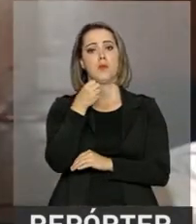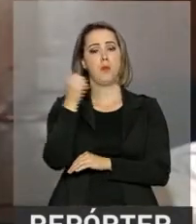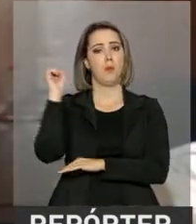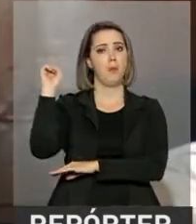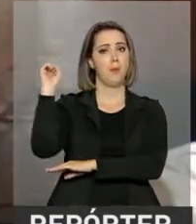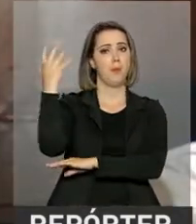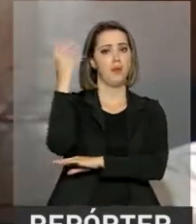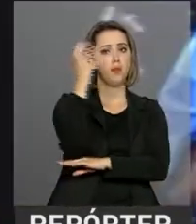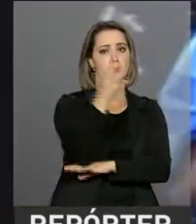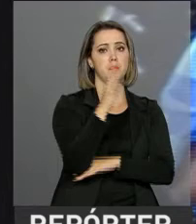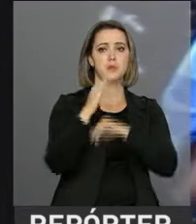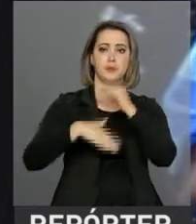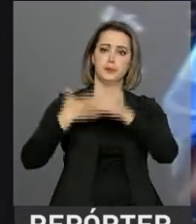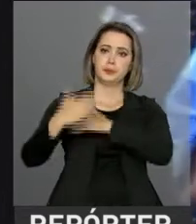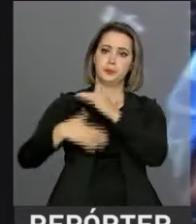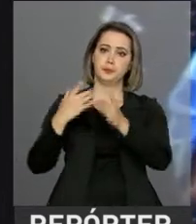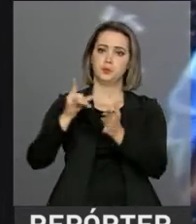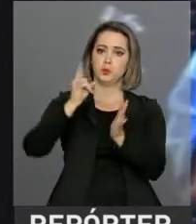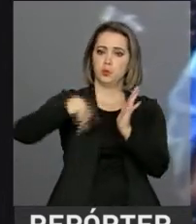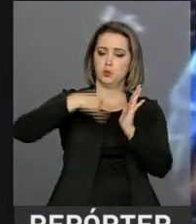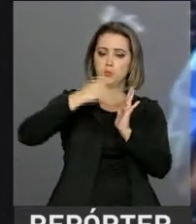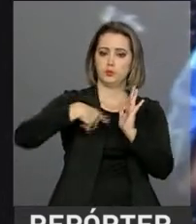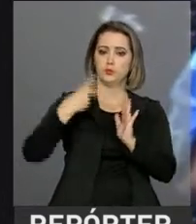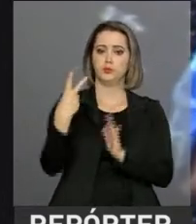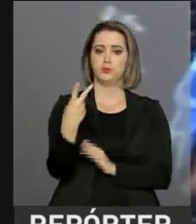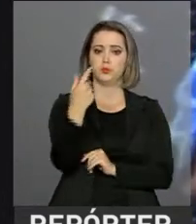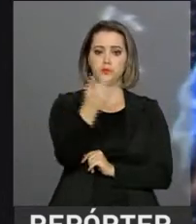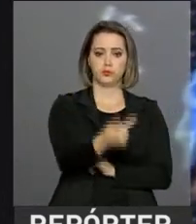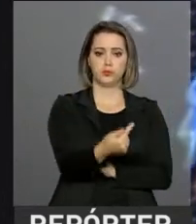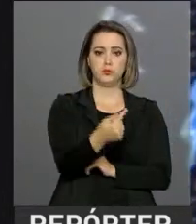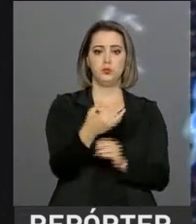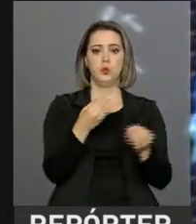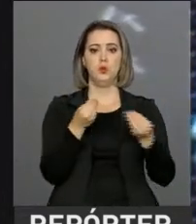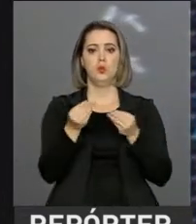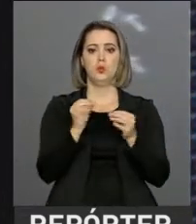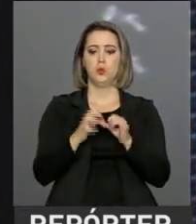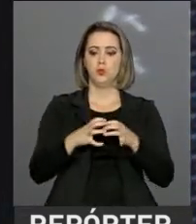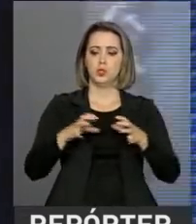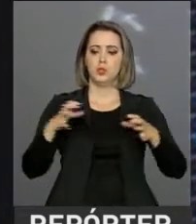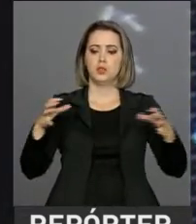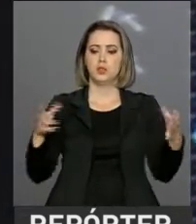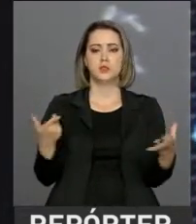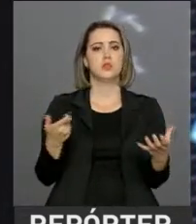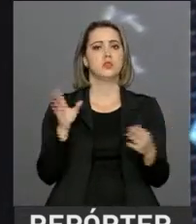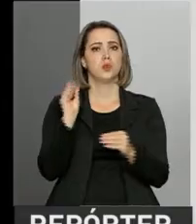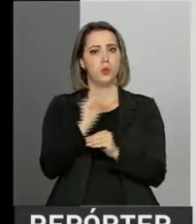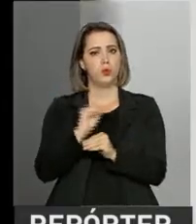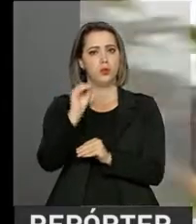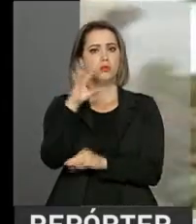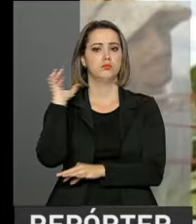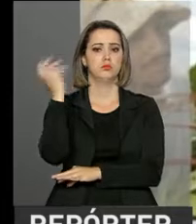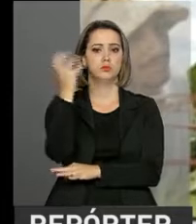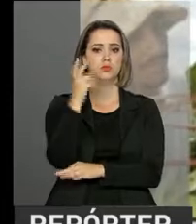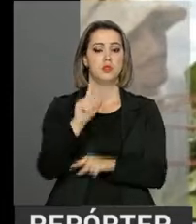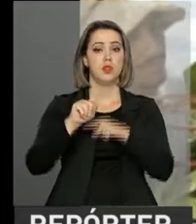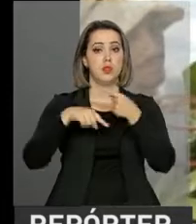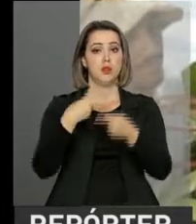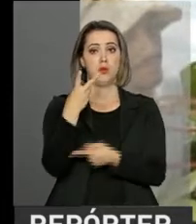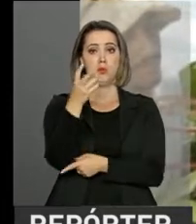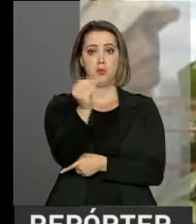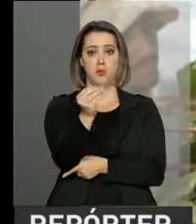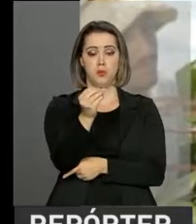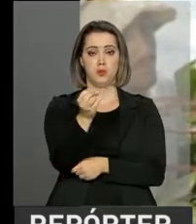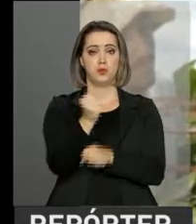e Desenvolvimento, um documento com 27 princípios de como crescer sem prejudicar o meio ambiente. 20 anos depois,